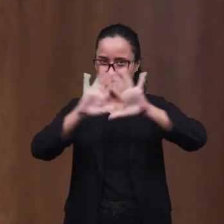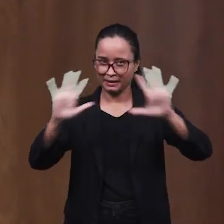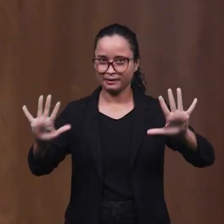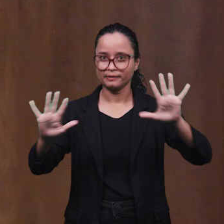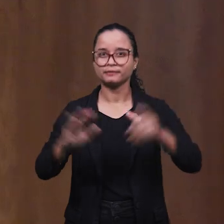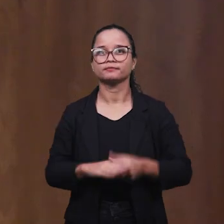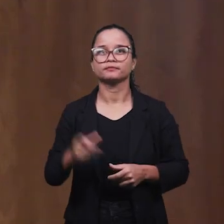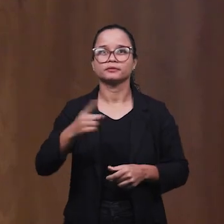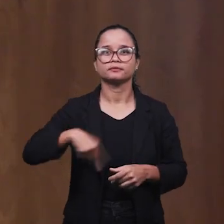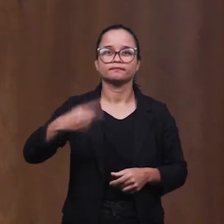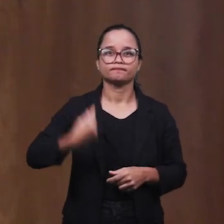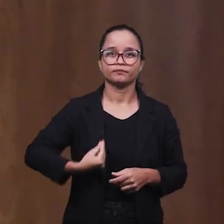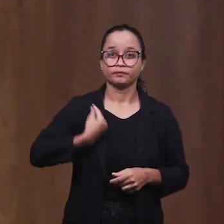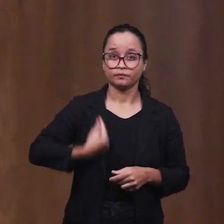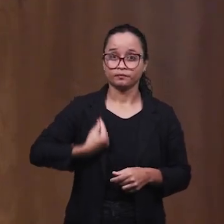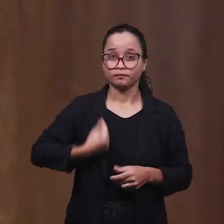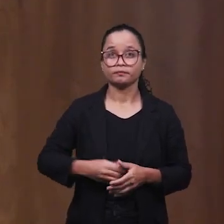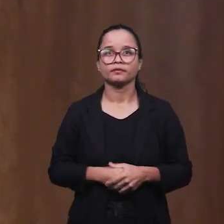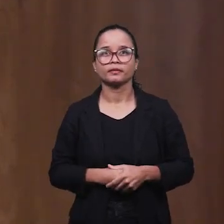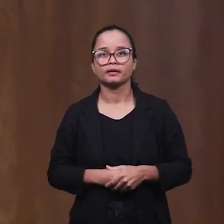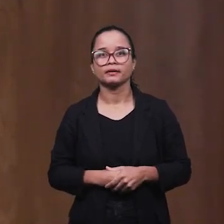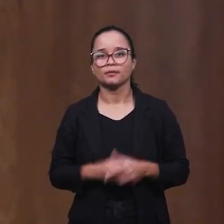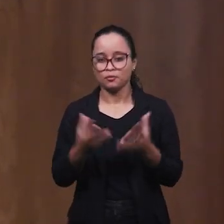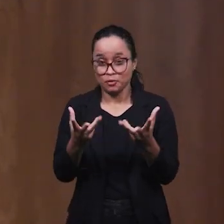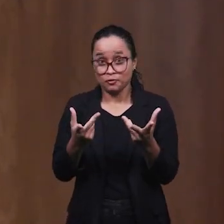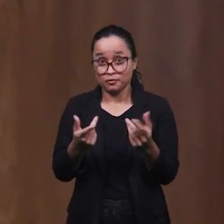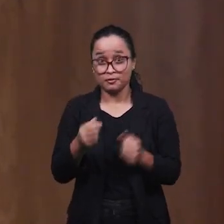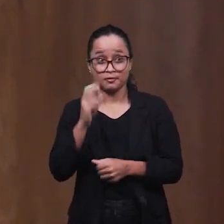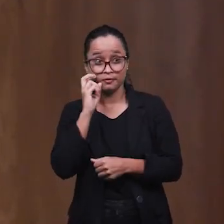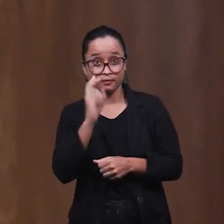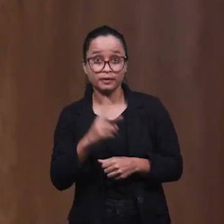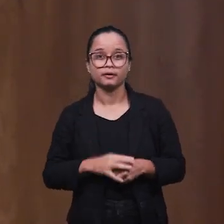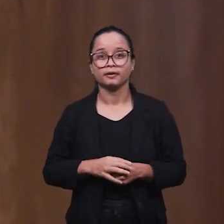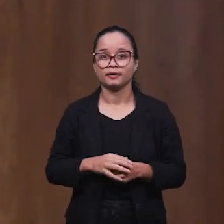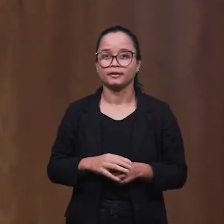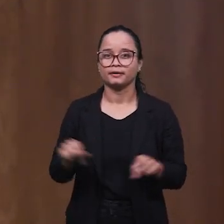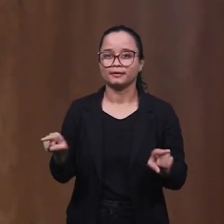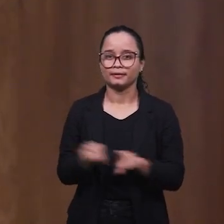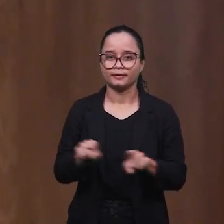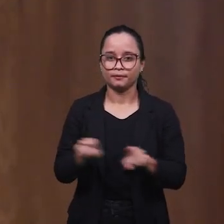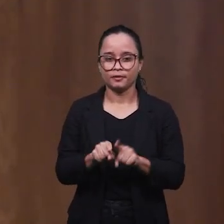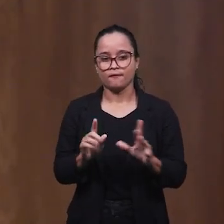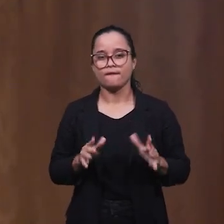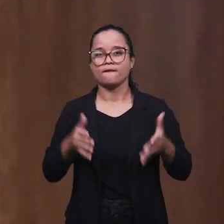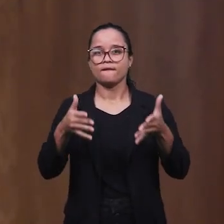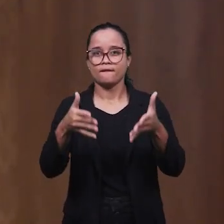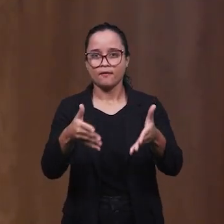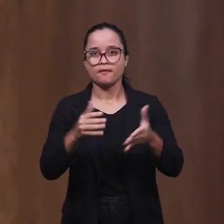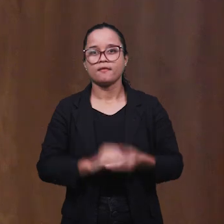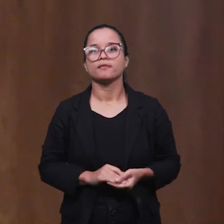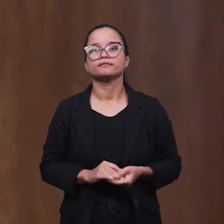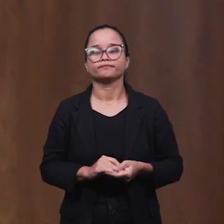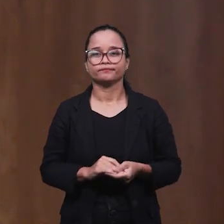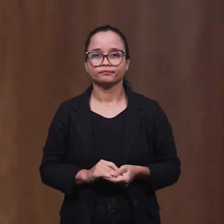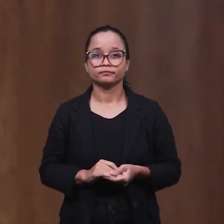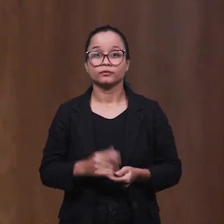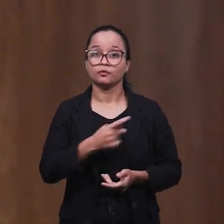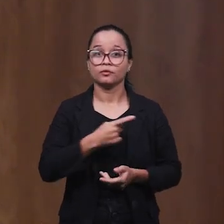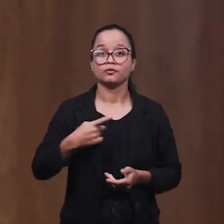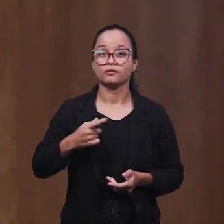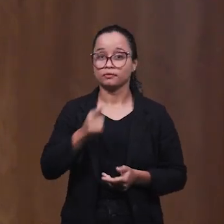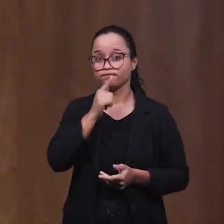esclarecedoras, e é admirável ver, né, a dedicação do pastor Gilson e